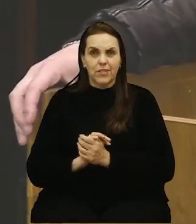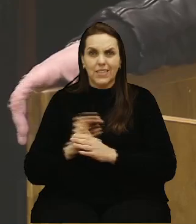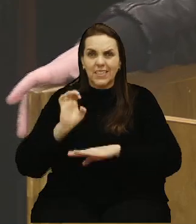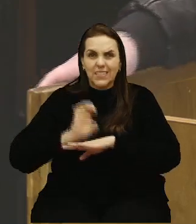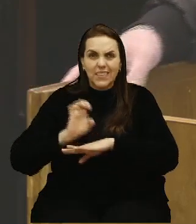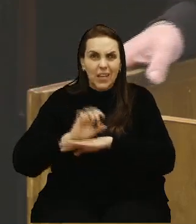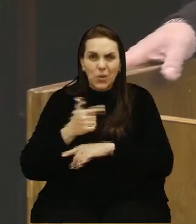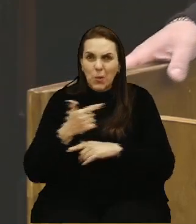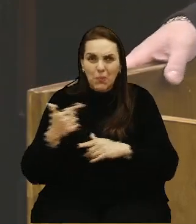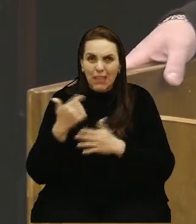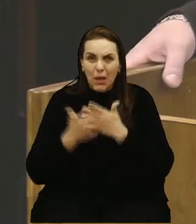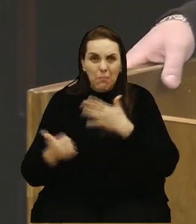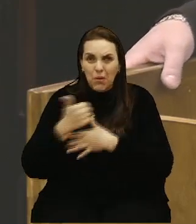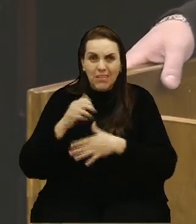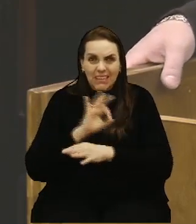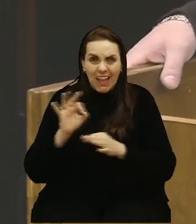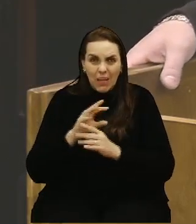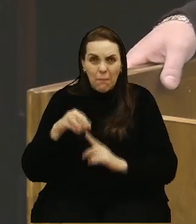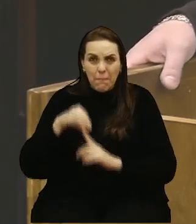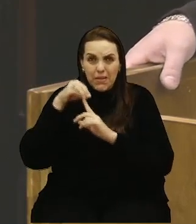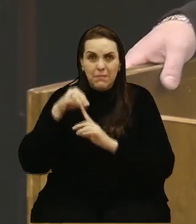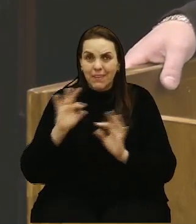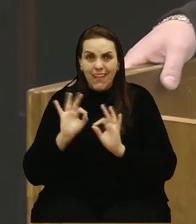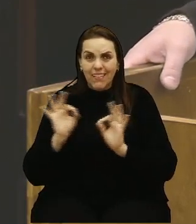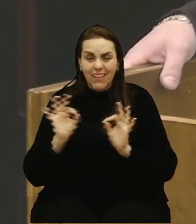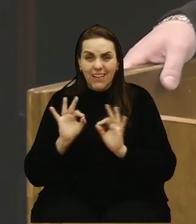outra prioridade, e aqui estava o vereador D'Ambrossi.